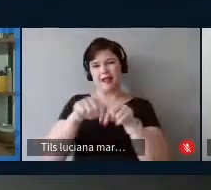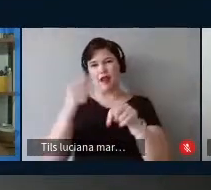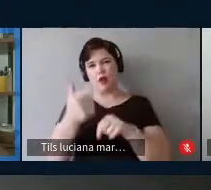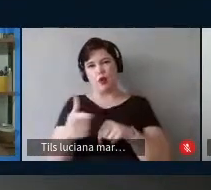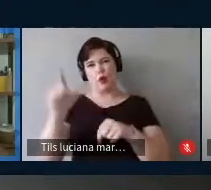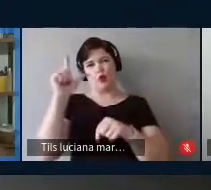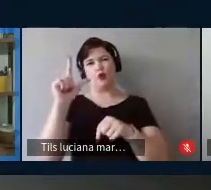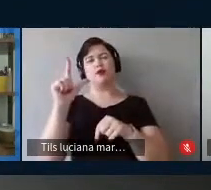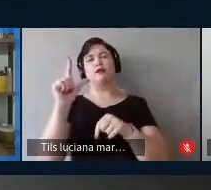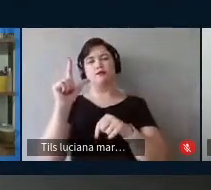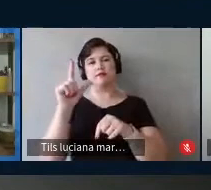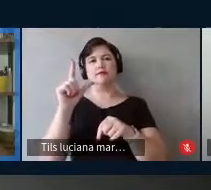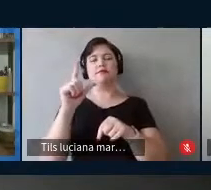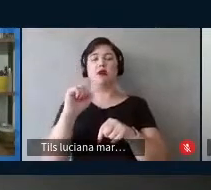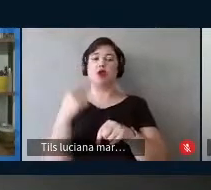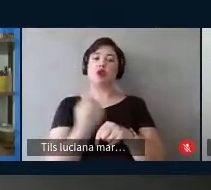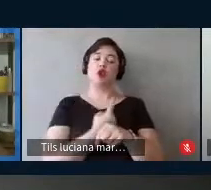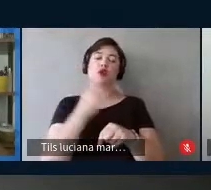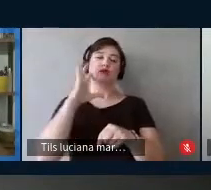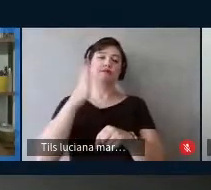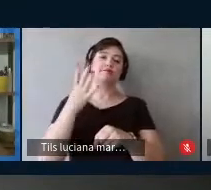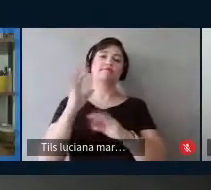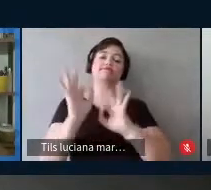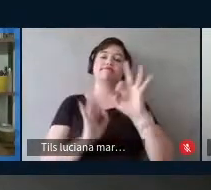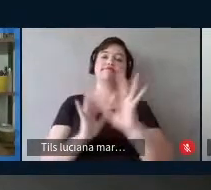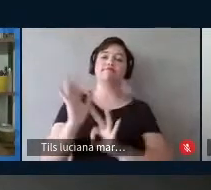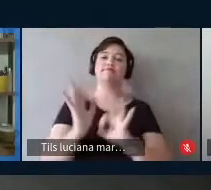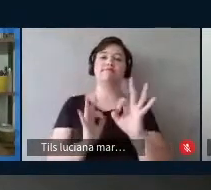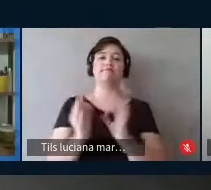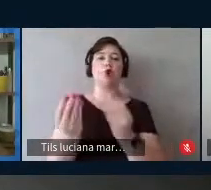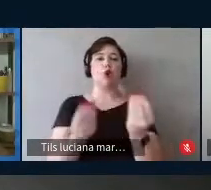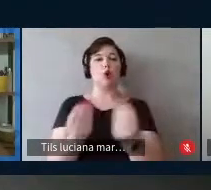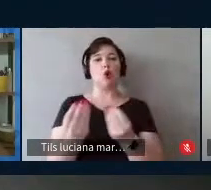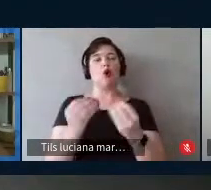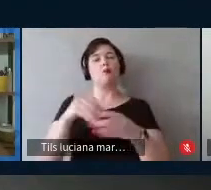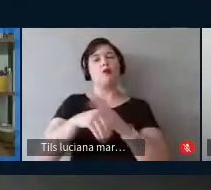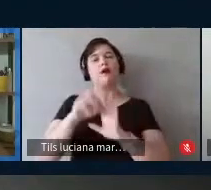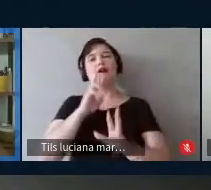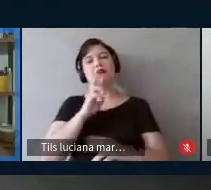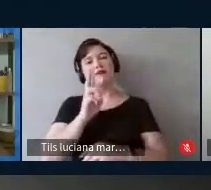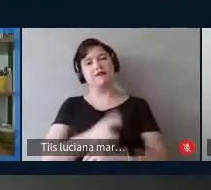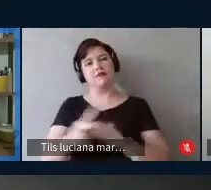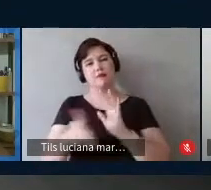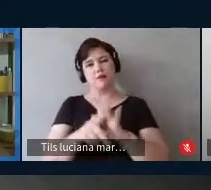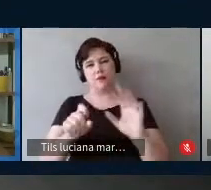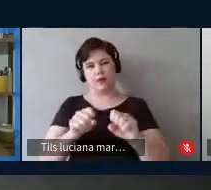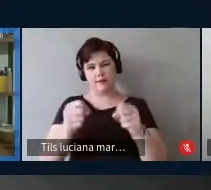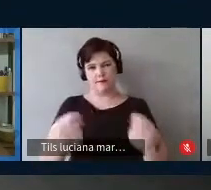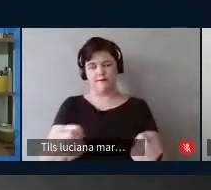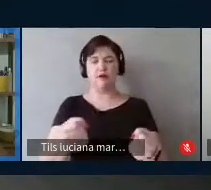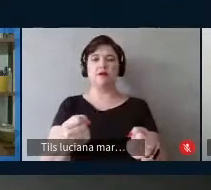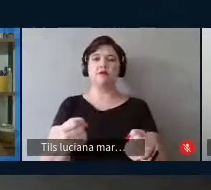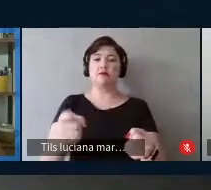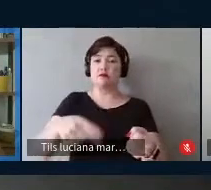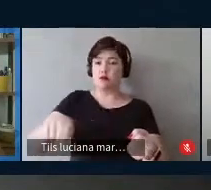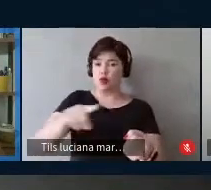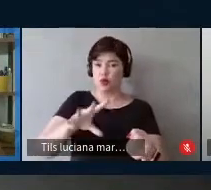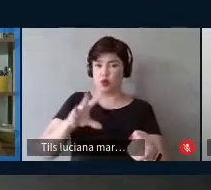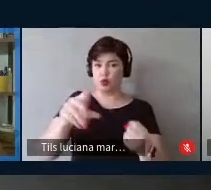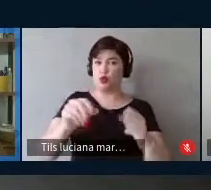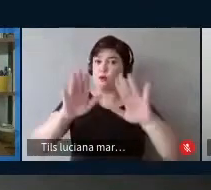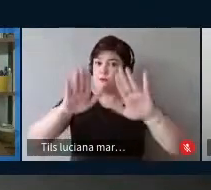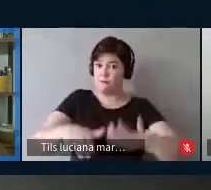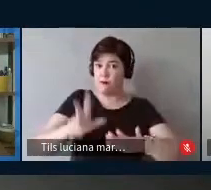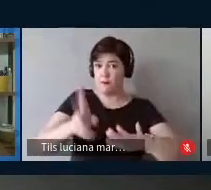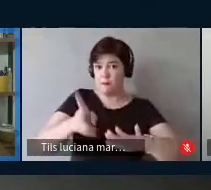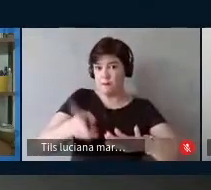sala, para a gente deliberar sobre o resultado da defesa. Vocês todos ficam nessa